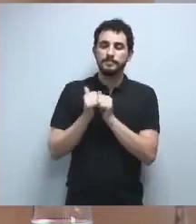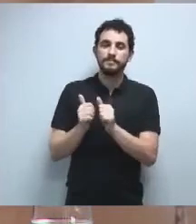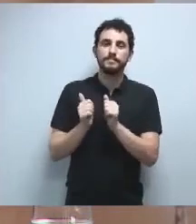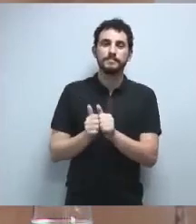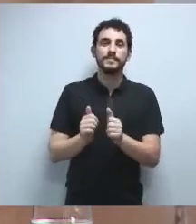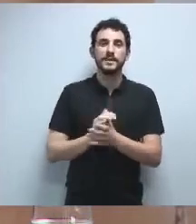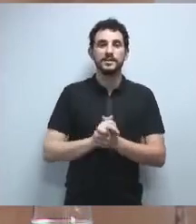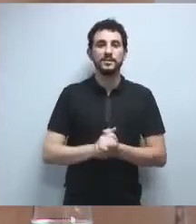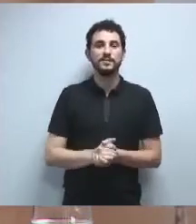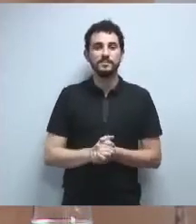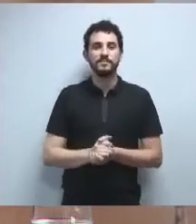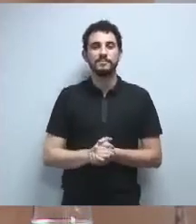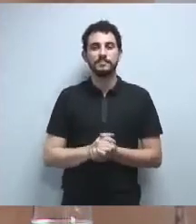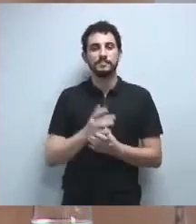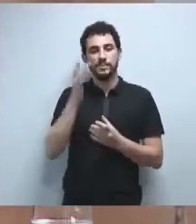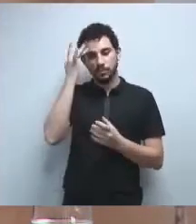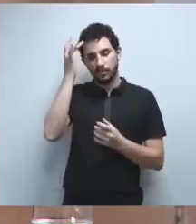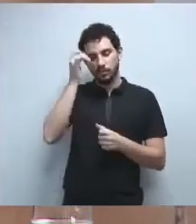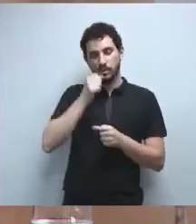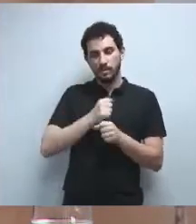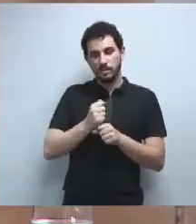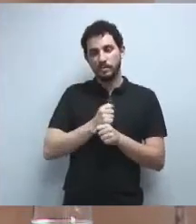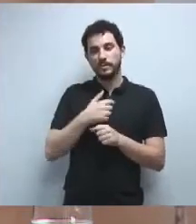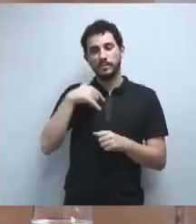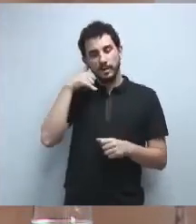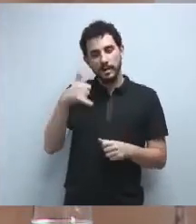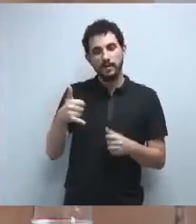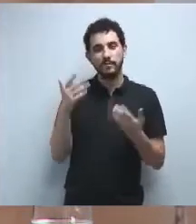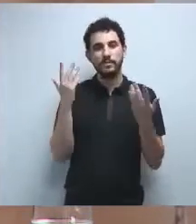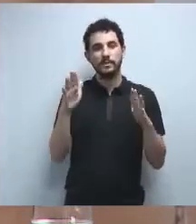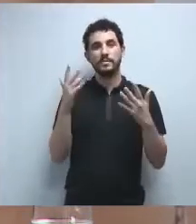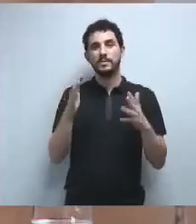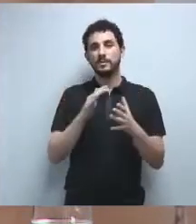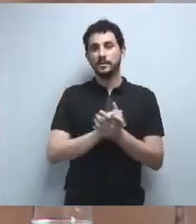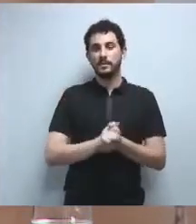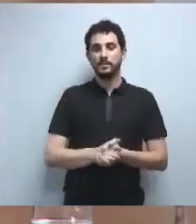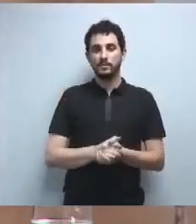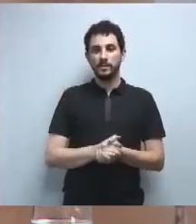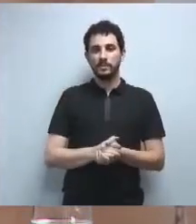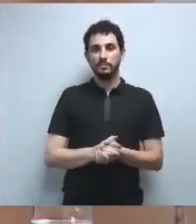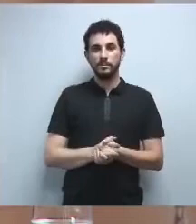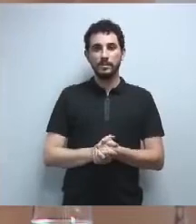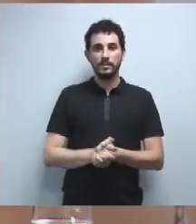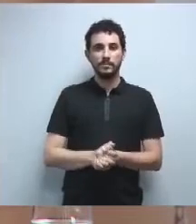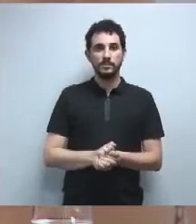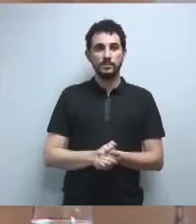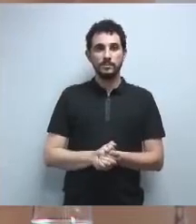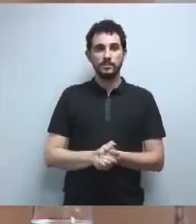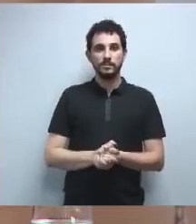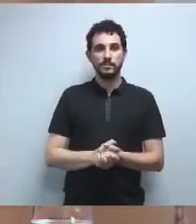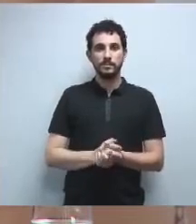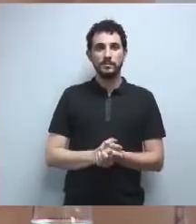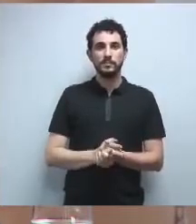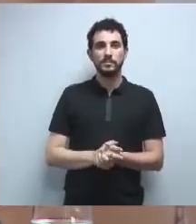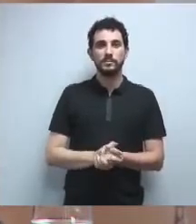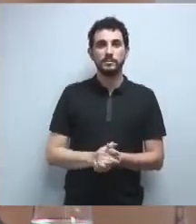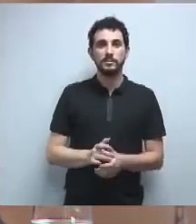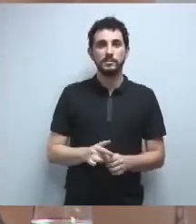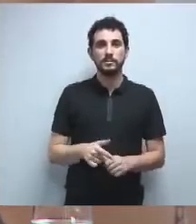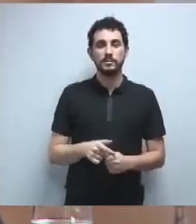e todo ano eu ligava o nível só dele e um ano até que ele diz